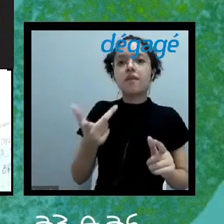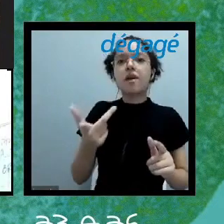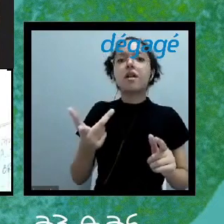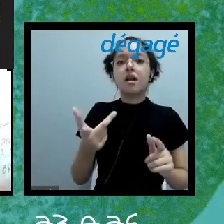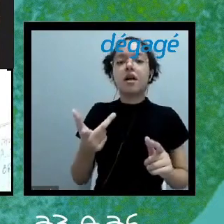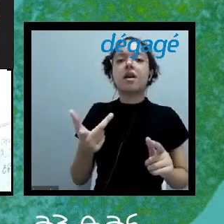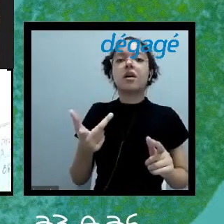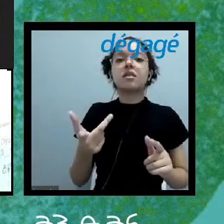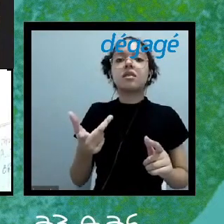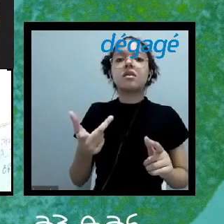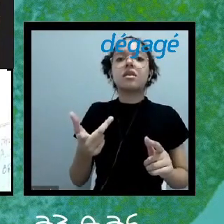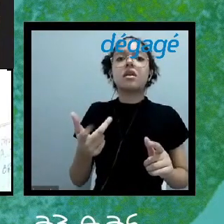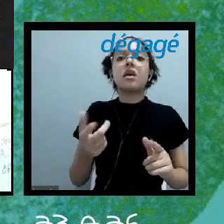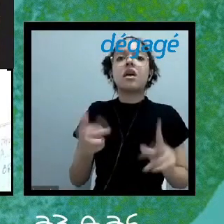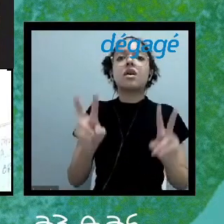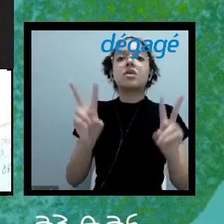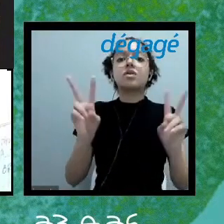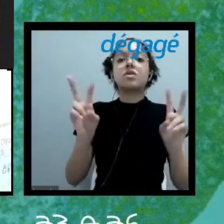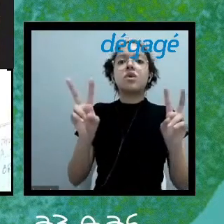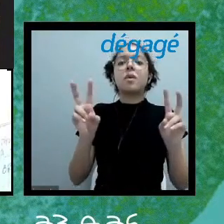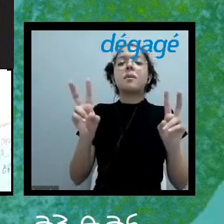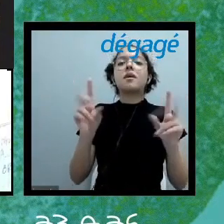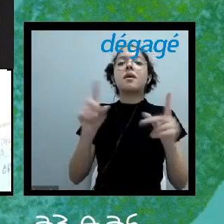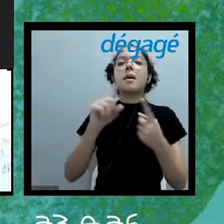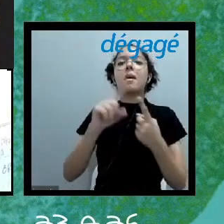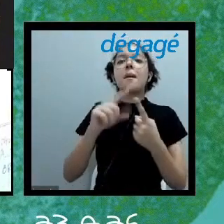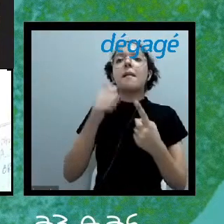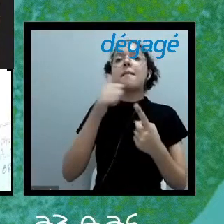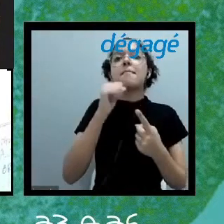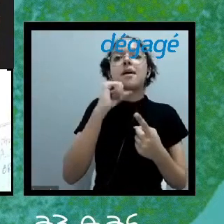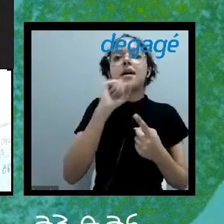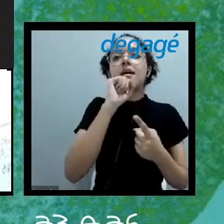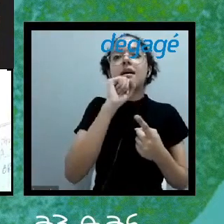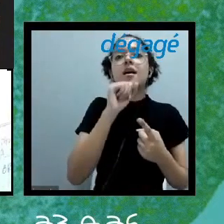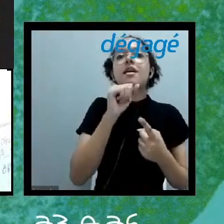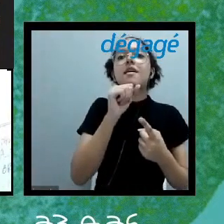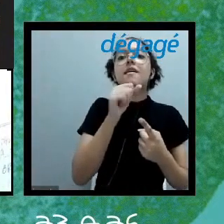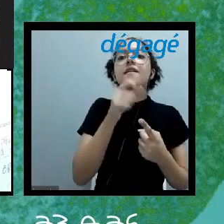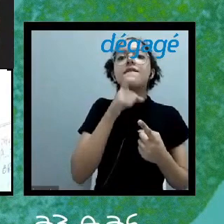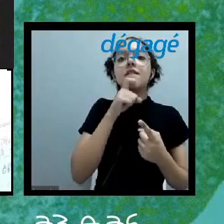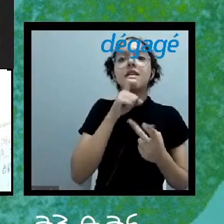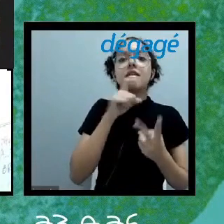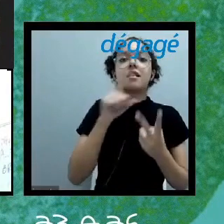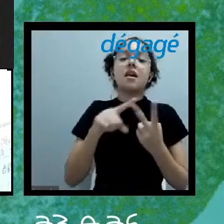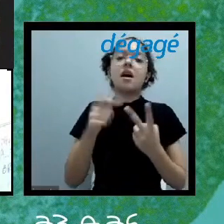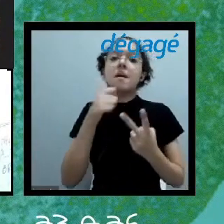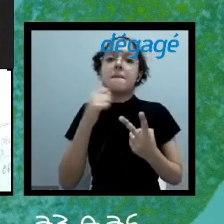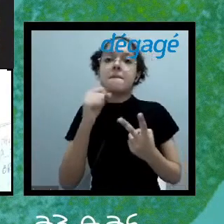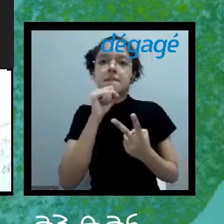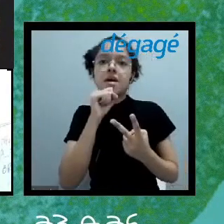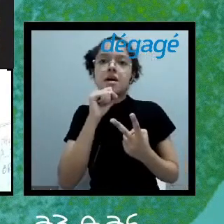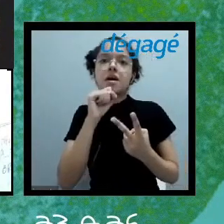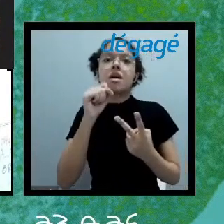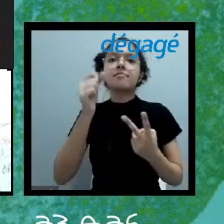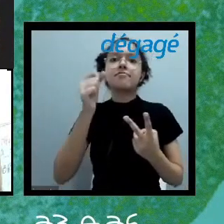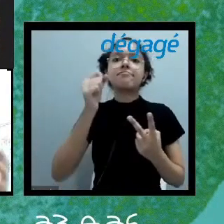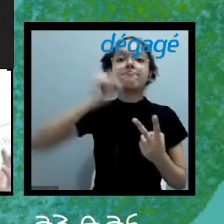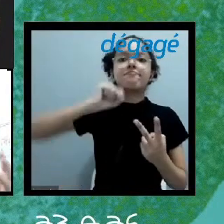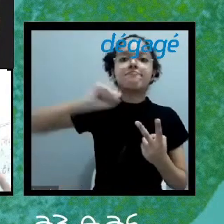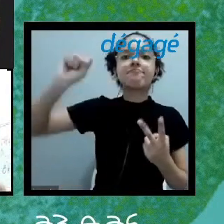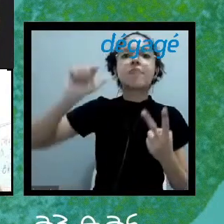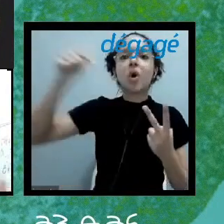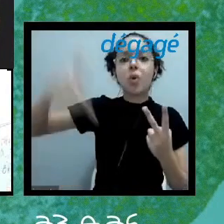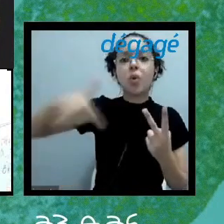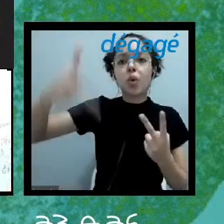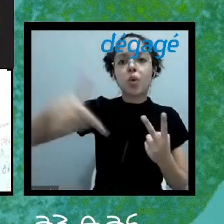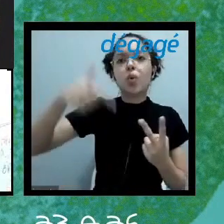mãe geladeira como de mãe guerreira é super problemático, tem que ser não pode tirar a responsabilidade de